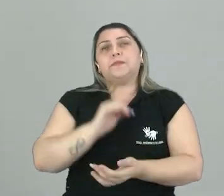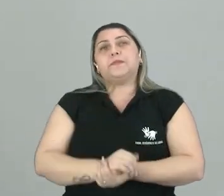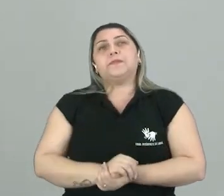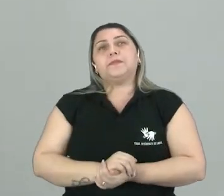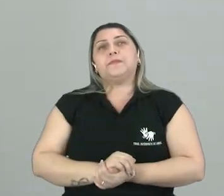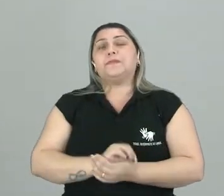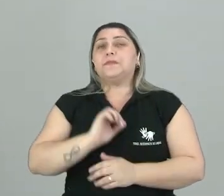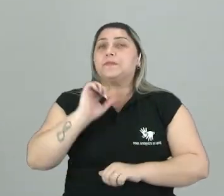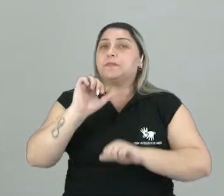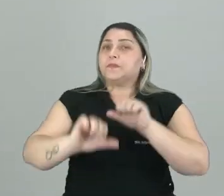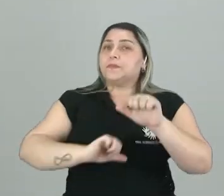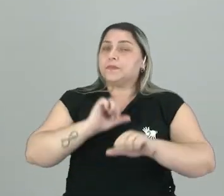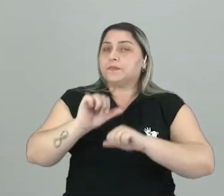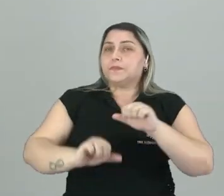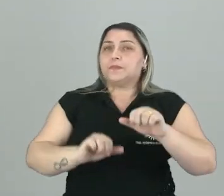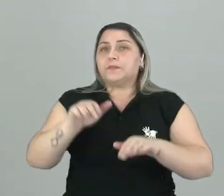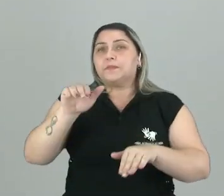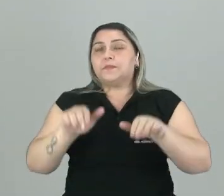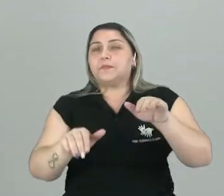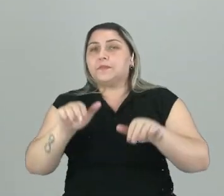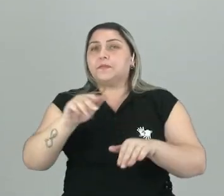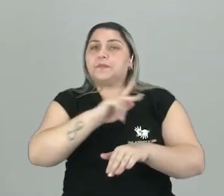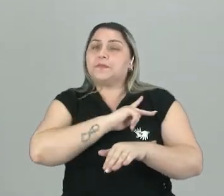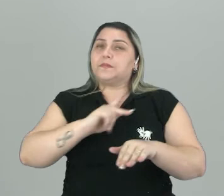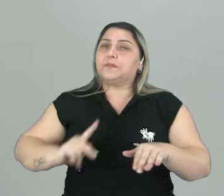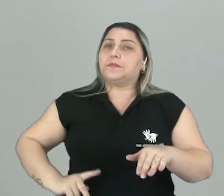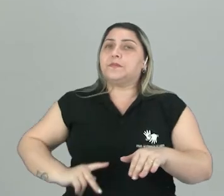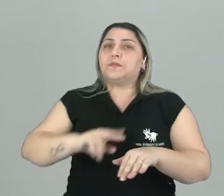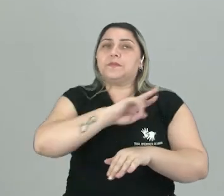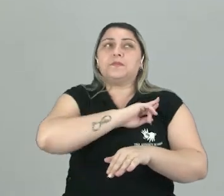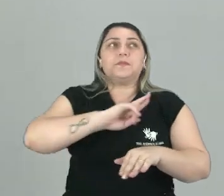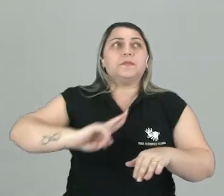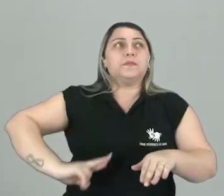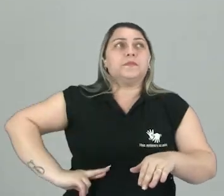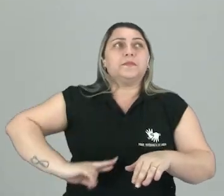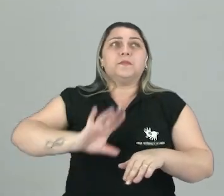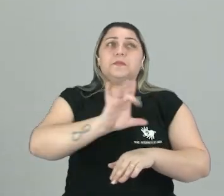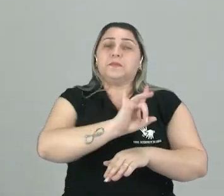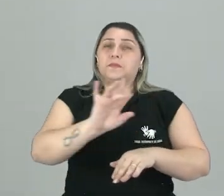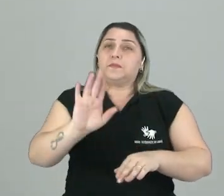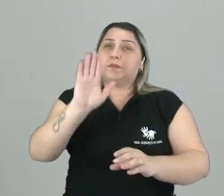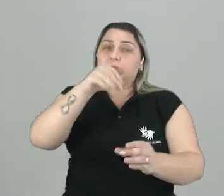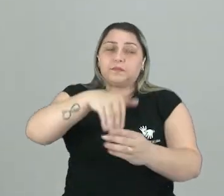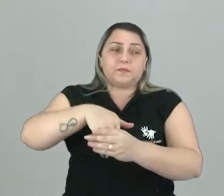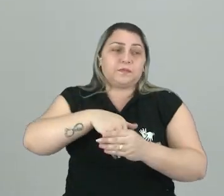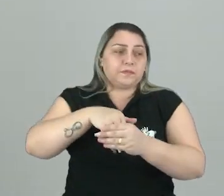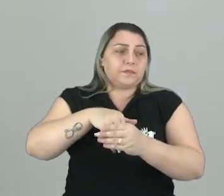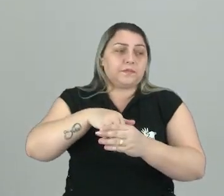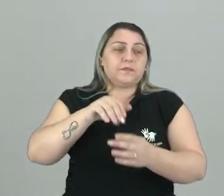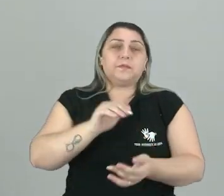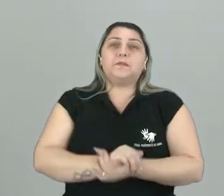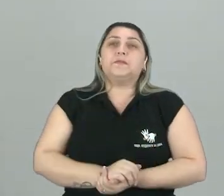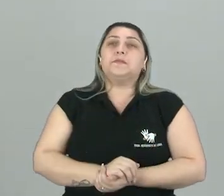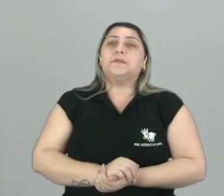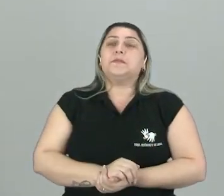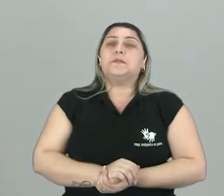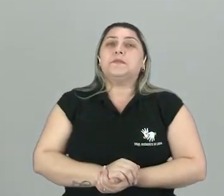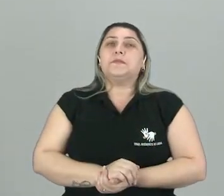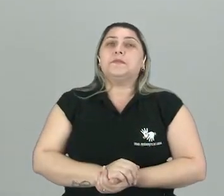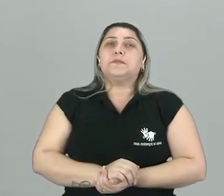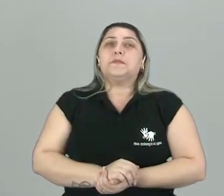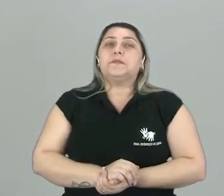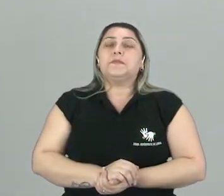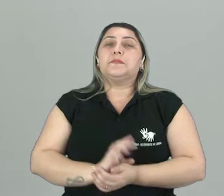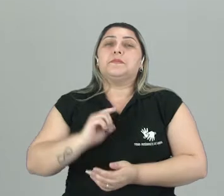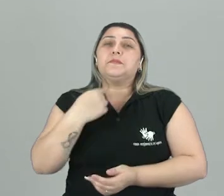Que se alternavam no poder do presidente da República. Então, cada eleição um ficava com esse poder. E